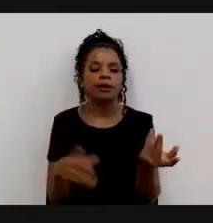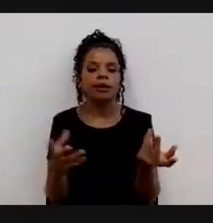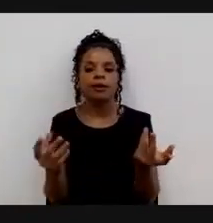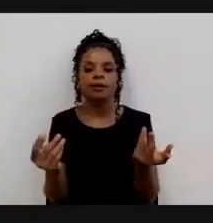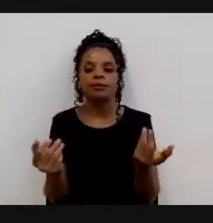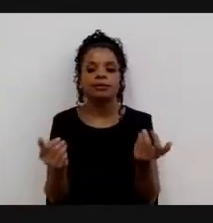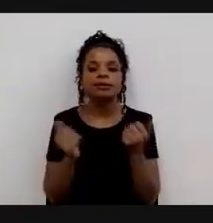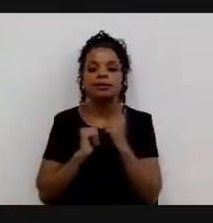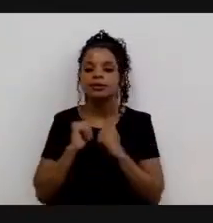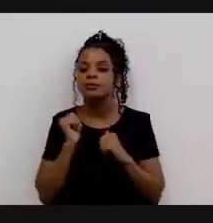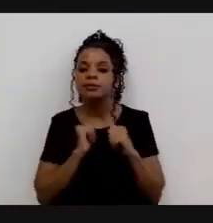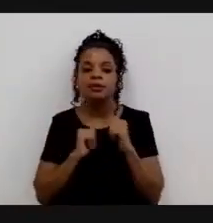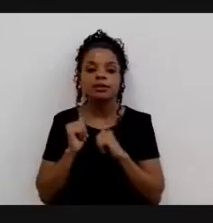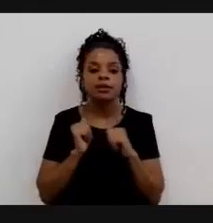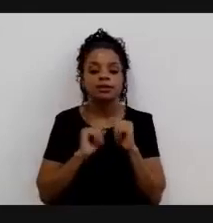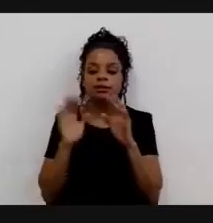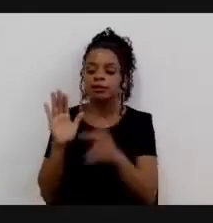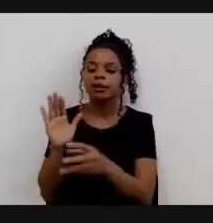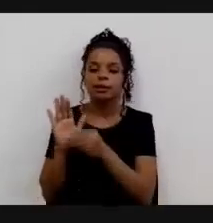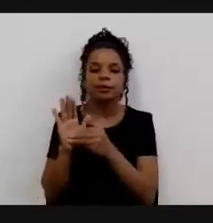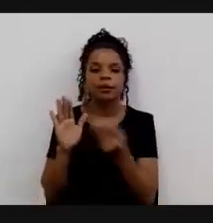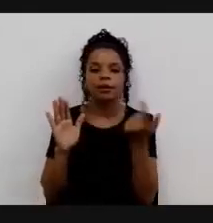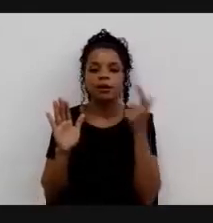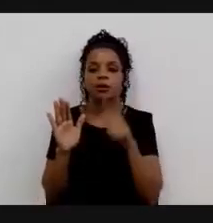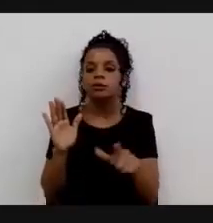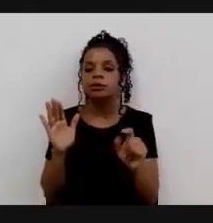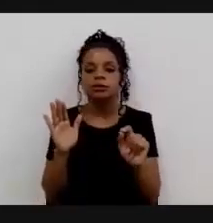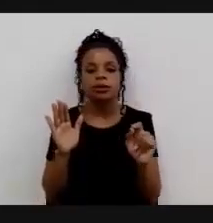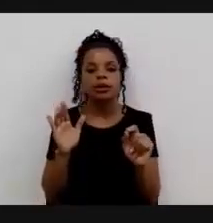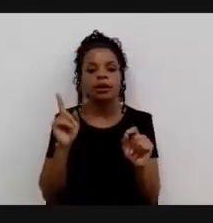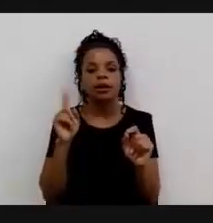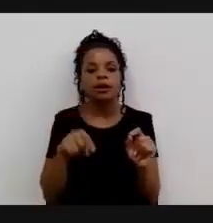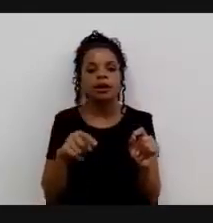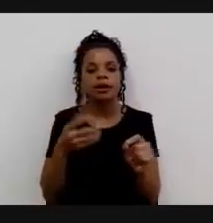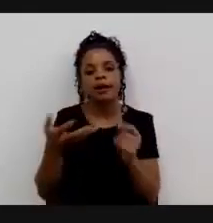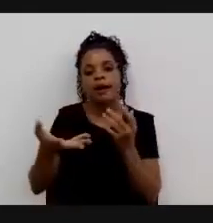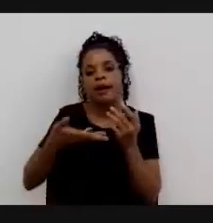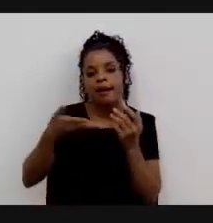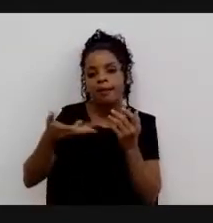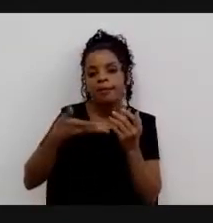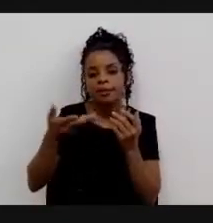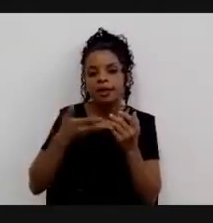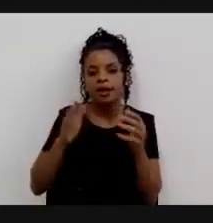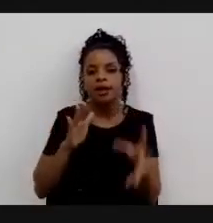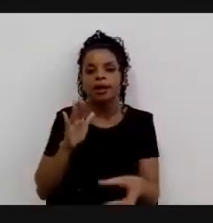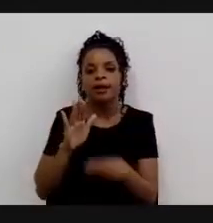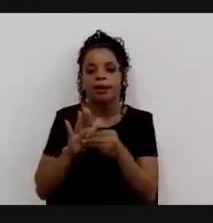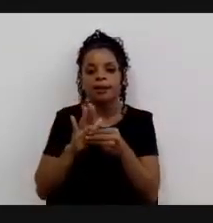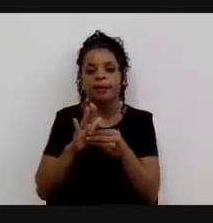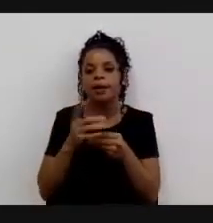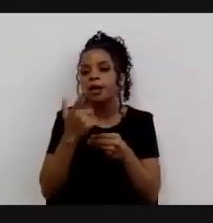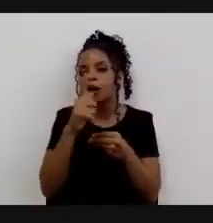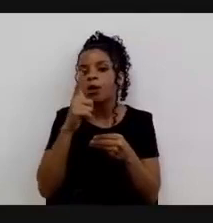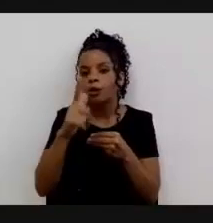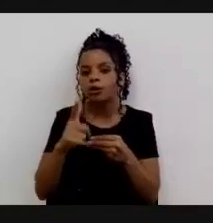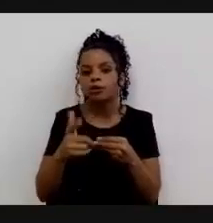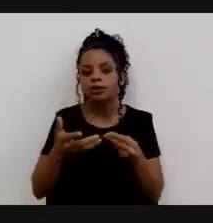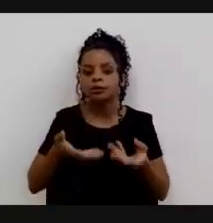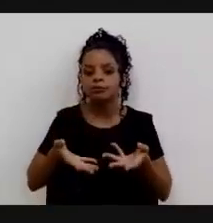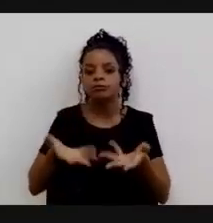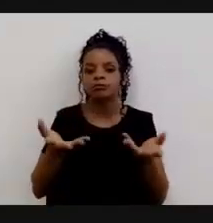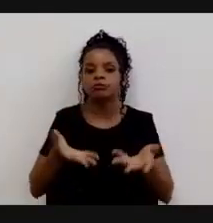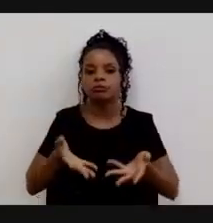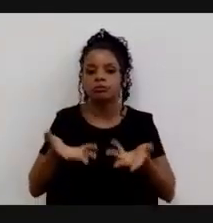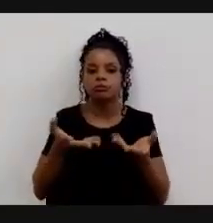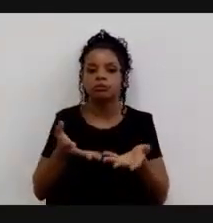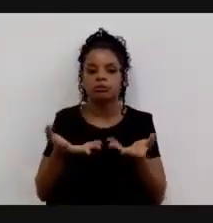emenda foi constituída? Aumentar a velocidade dos repasses de execução das emendas, porque havia um grande empossamento, eu até